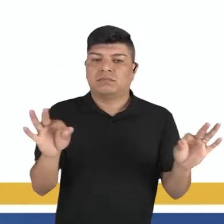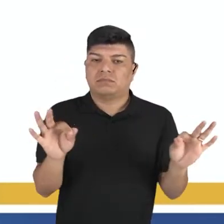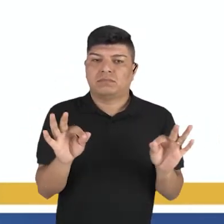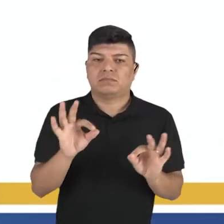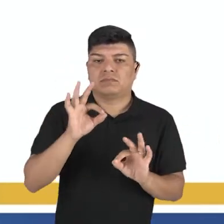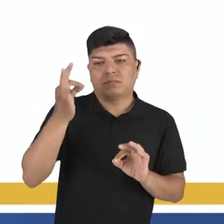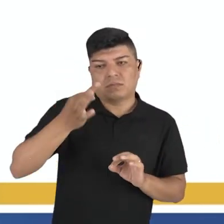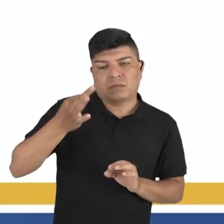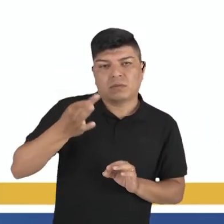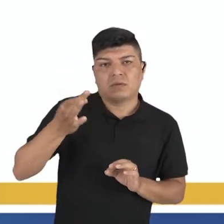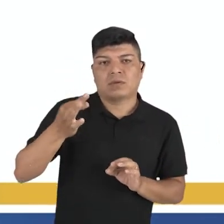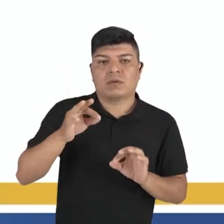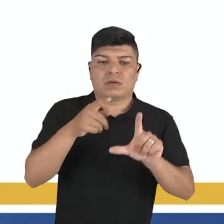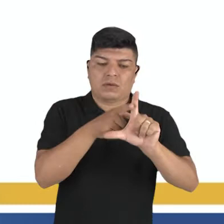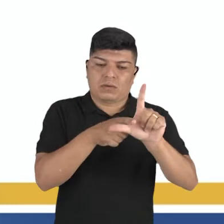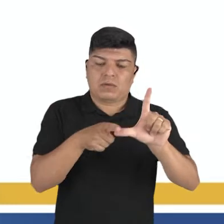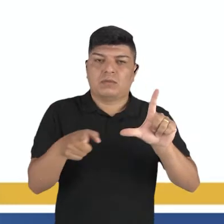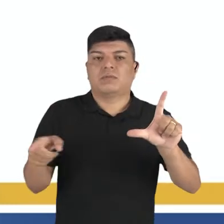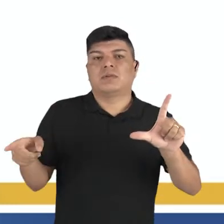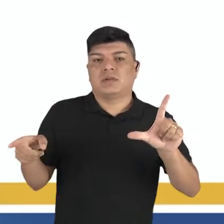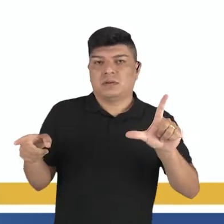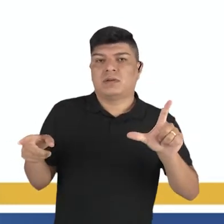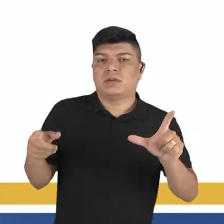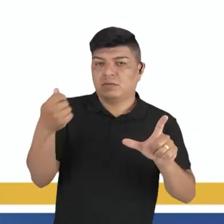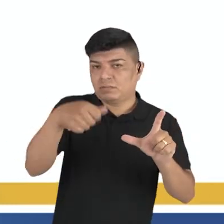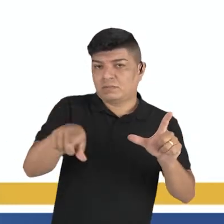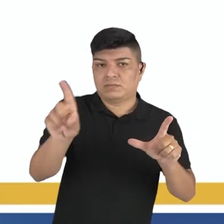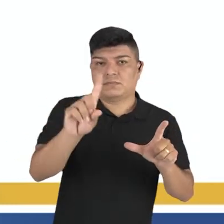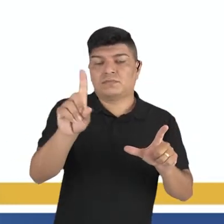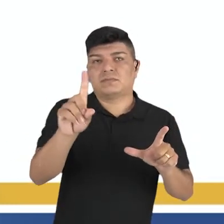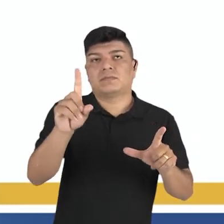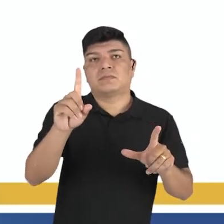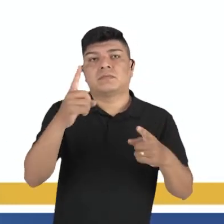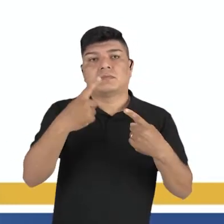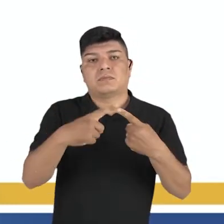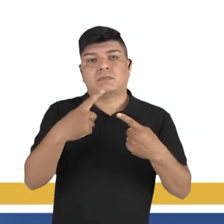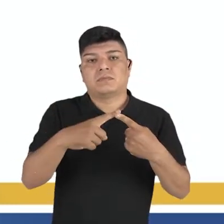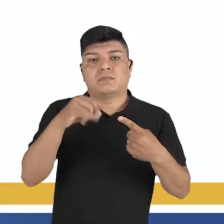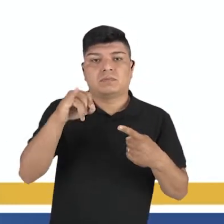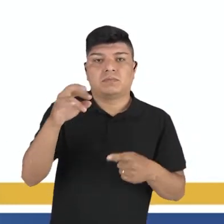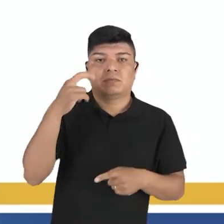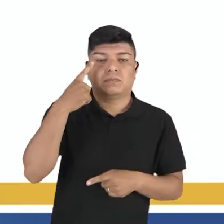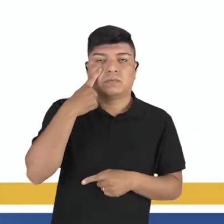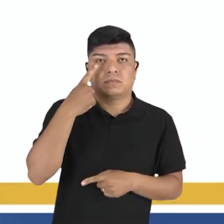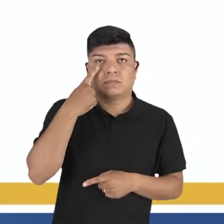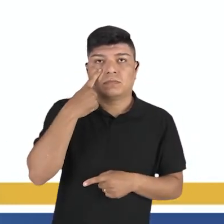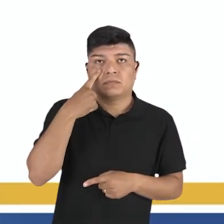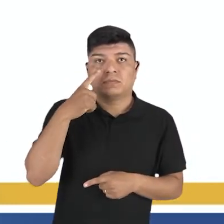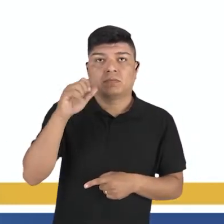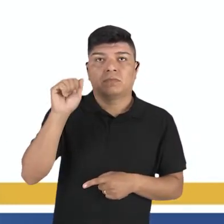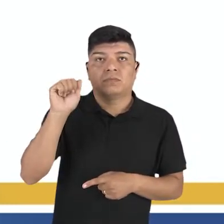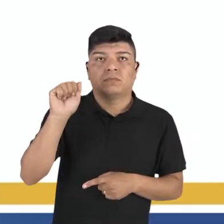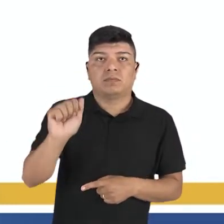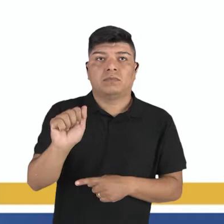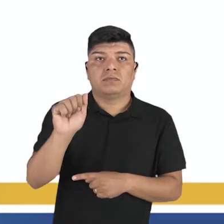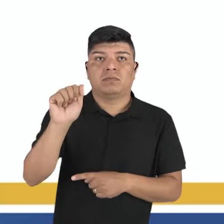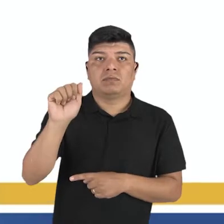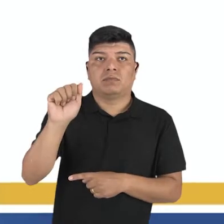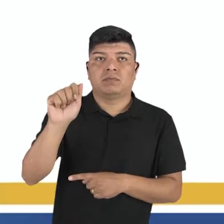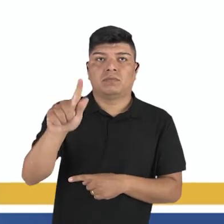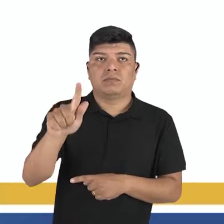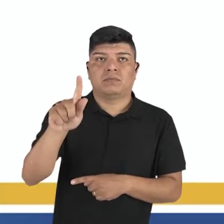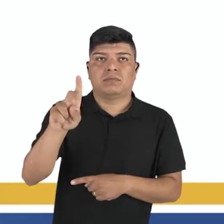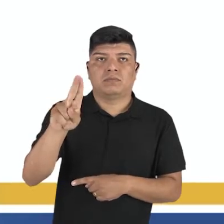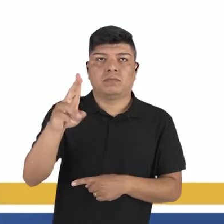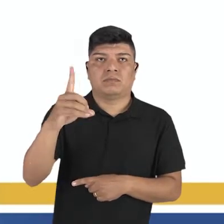lá com a minha régua, meu compasso, né? Meu esquadrão, não preciso. Porque se nós observarmos aí o ângulo agudo, nós vamos ver que ele